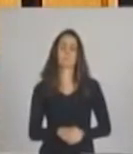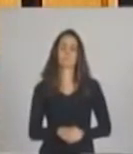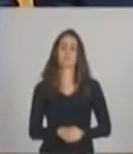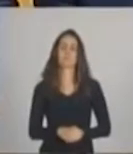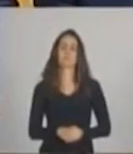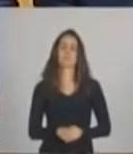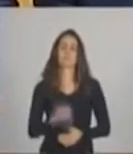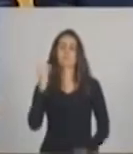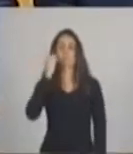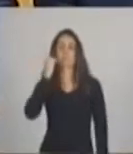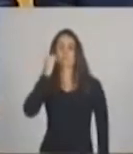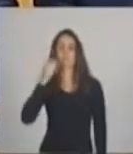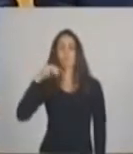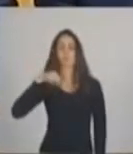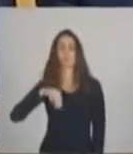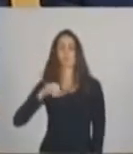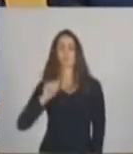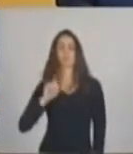Deputado Madureira.